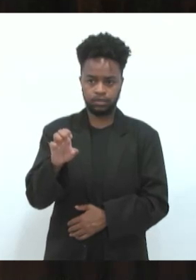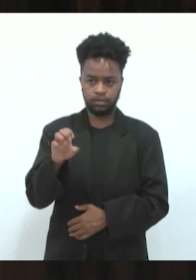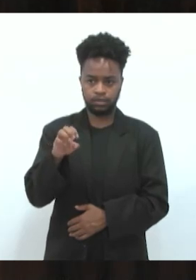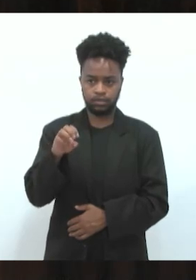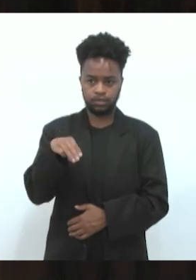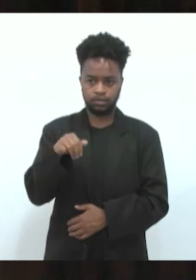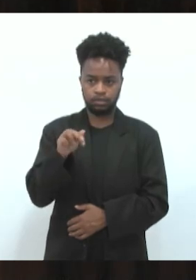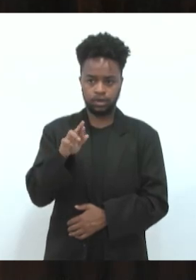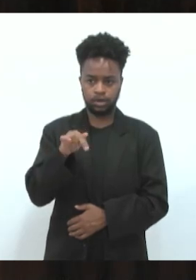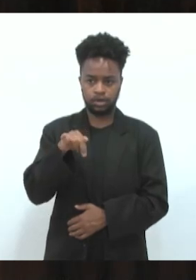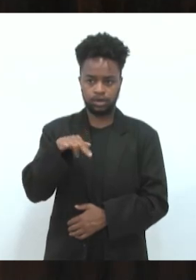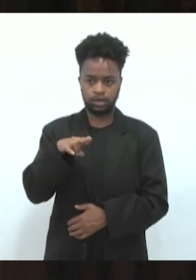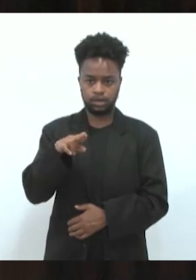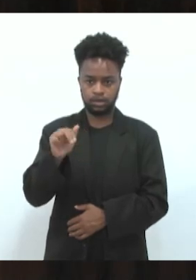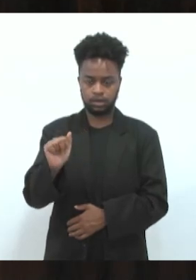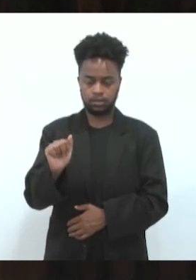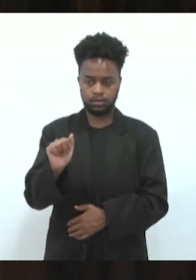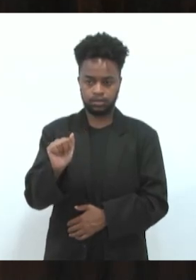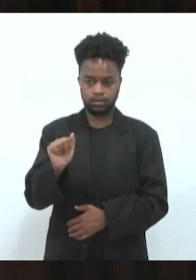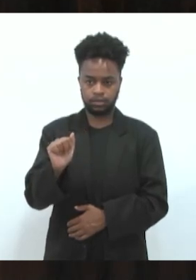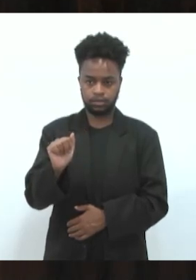deputada Marina do MST.